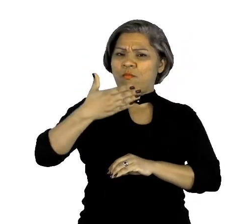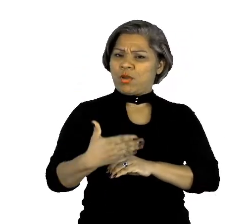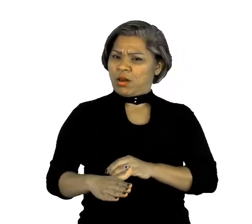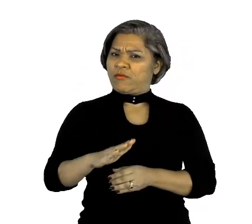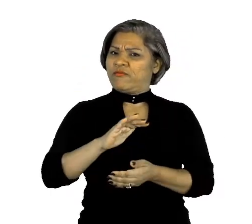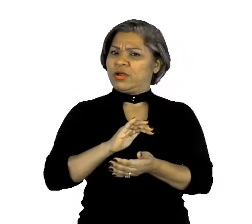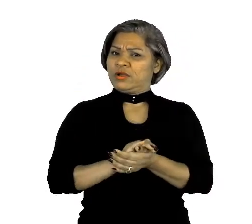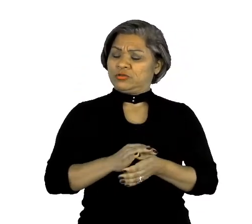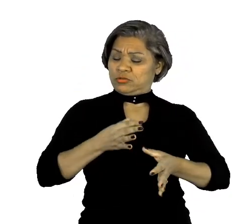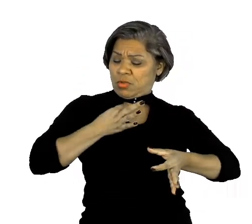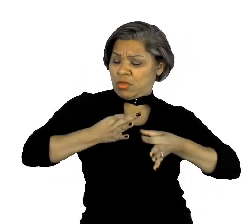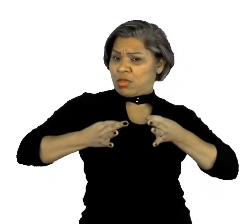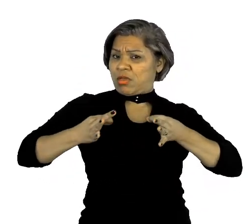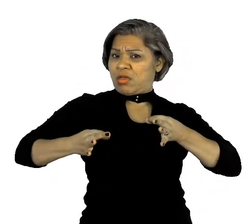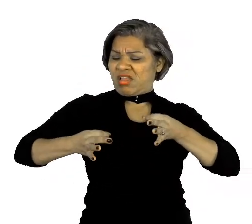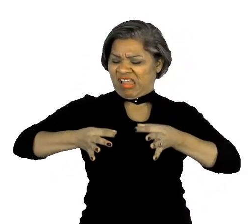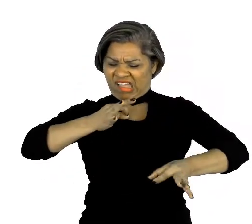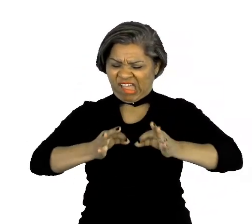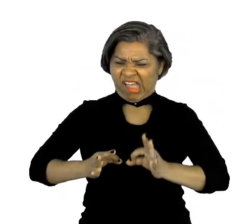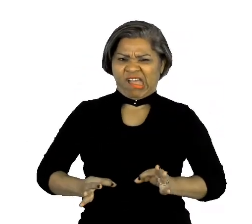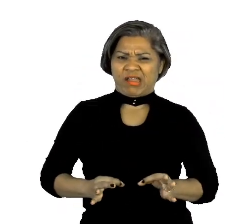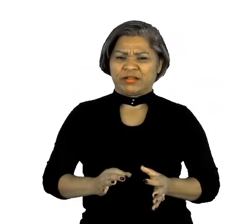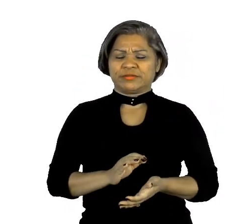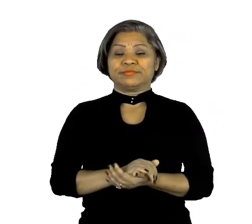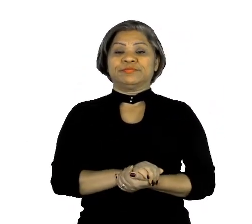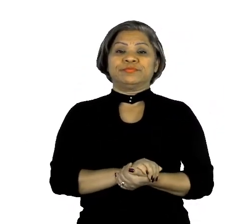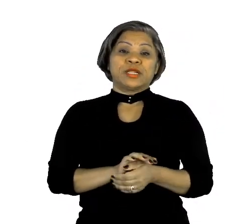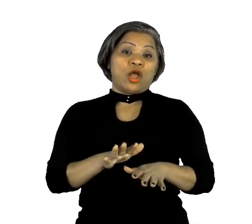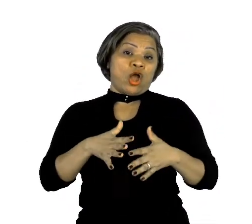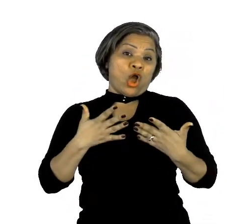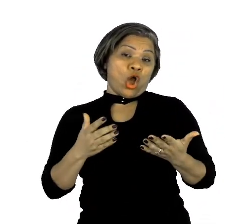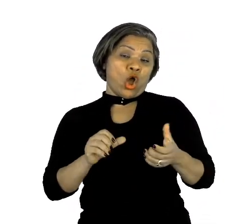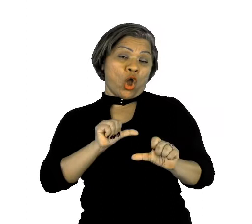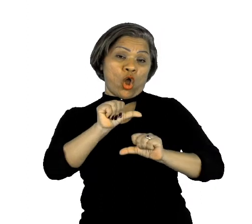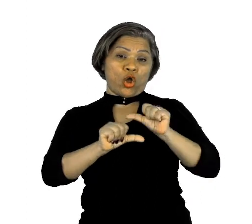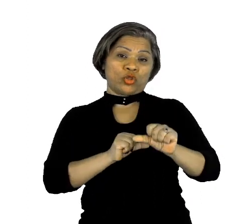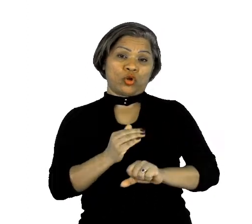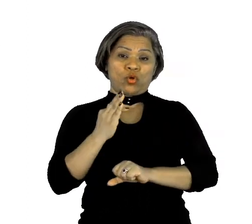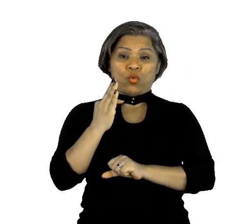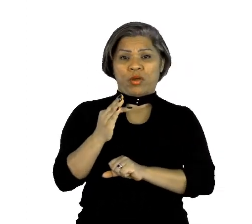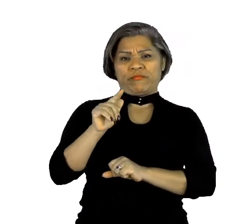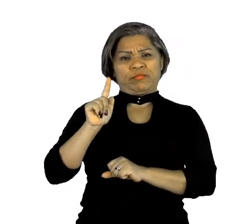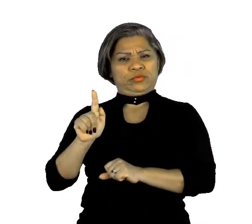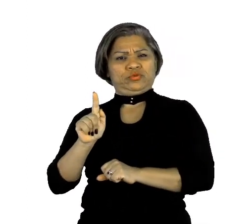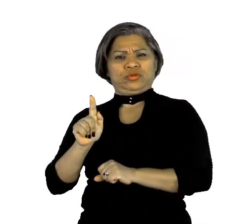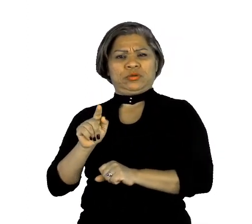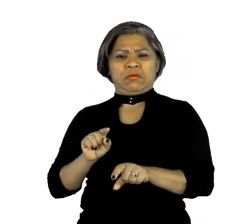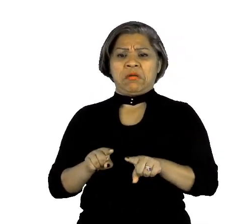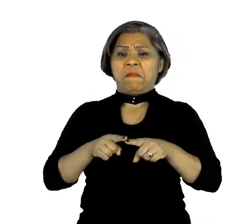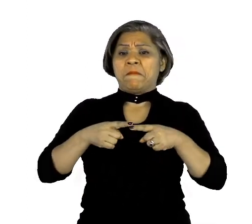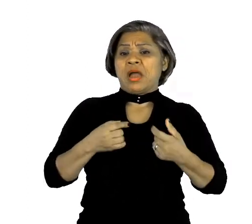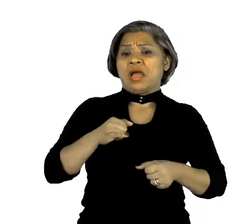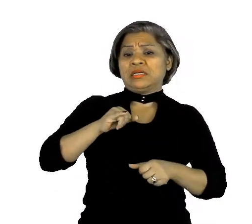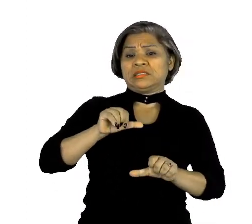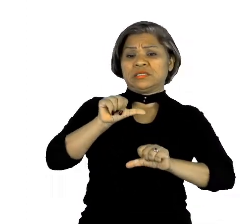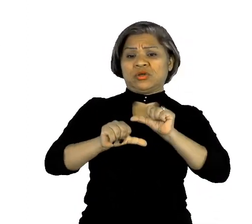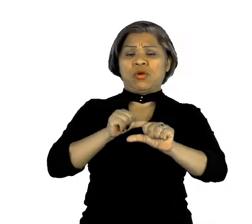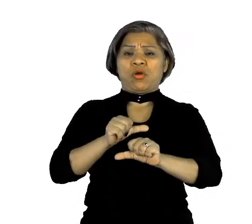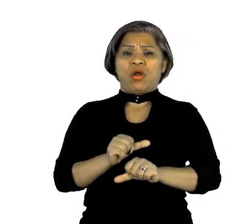ficar elegante? Ora, troca o F por G. Mas se trocar no rato o R por